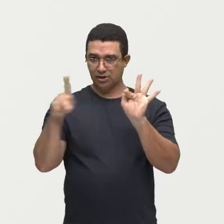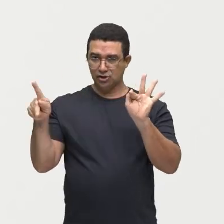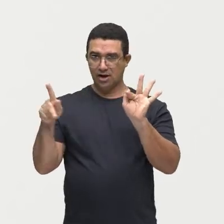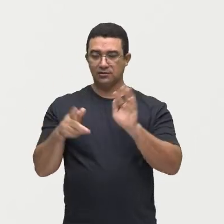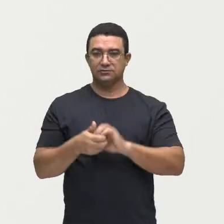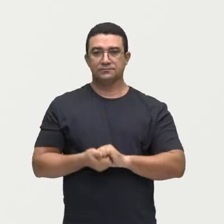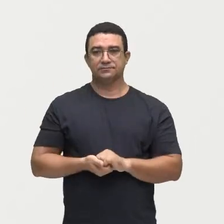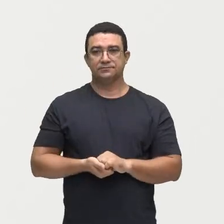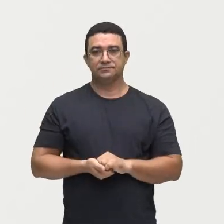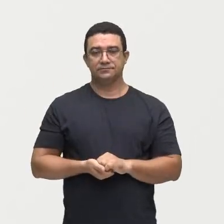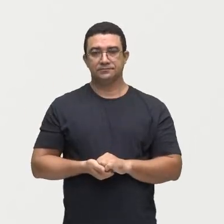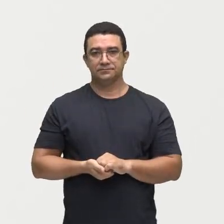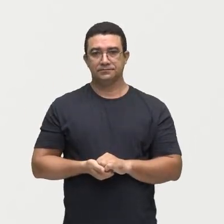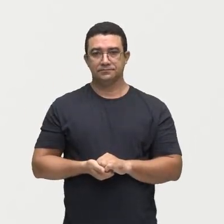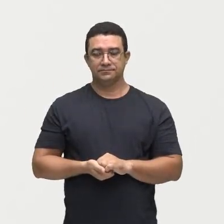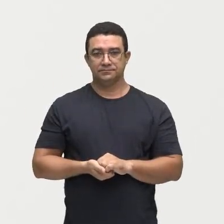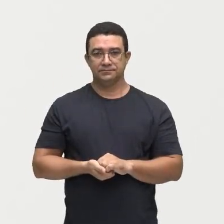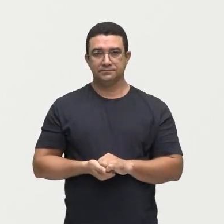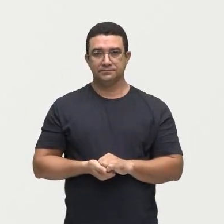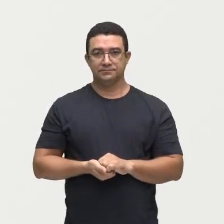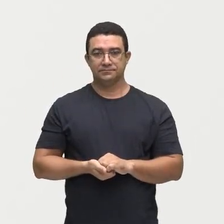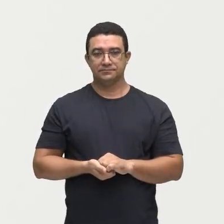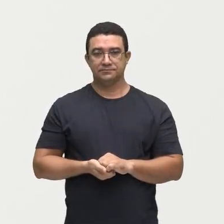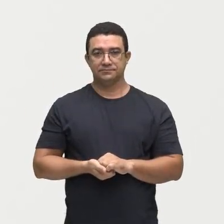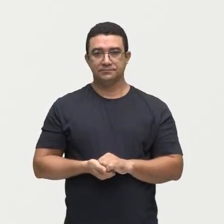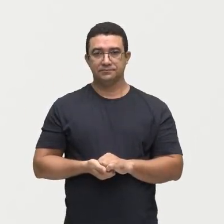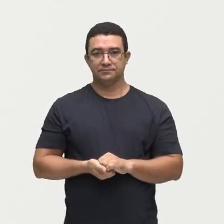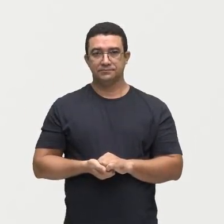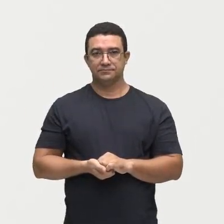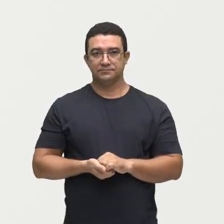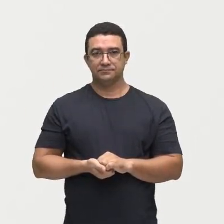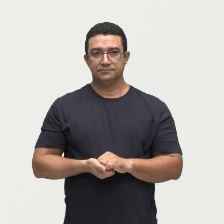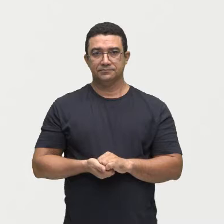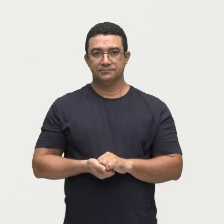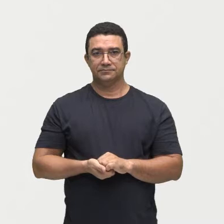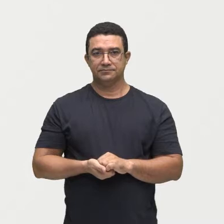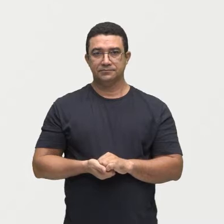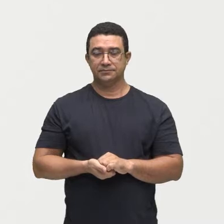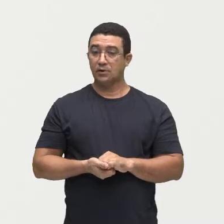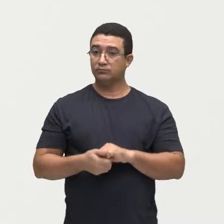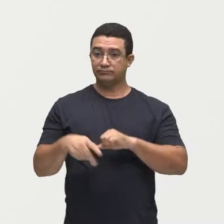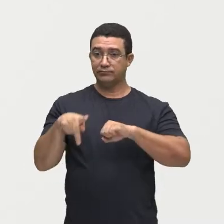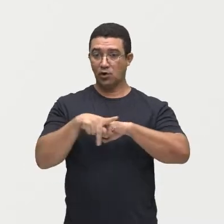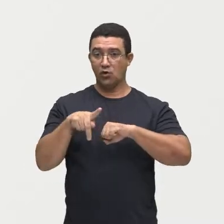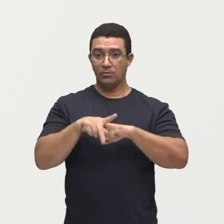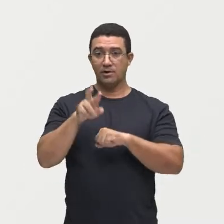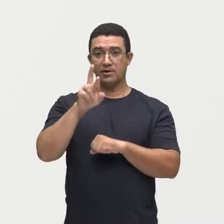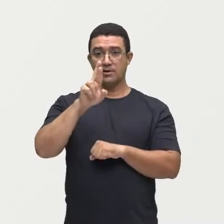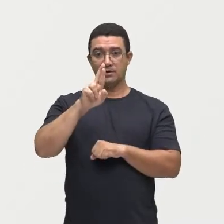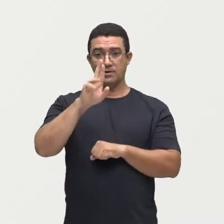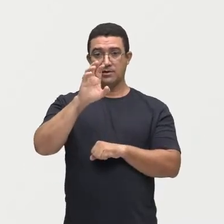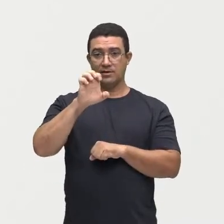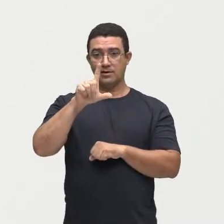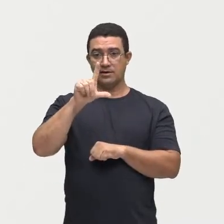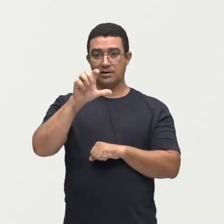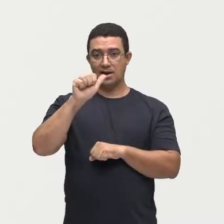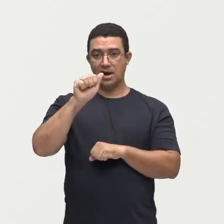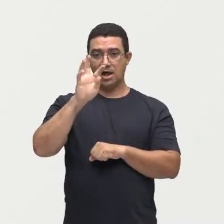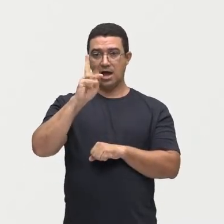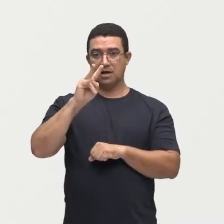depois. Mas o fato é que o pronome relativo está relacionado ao